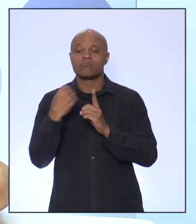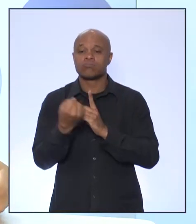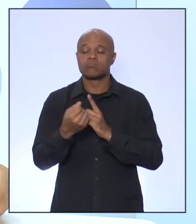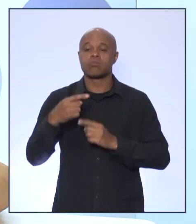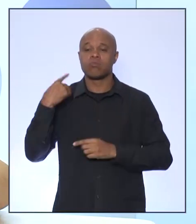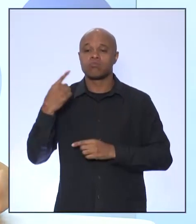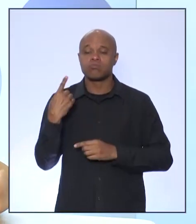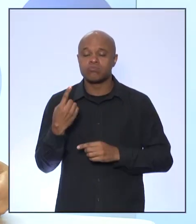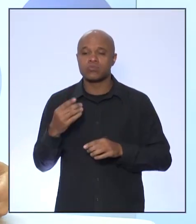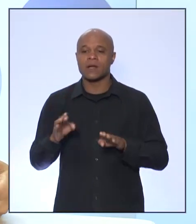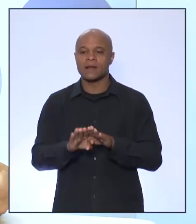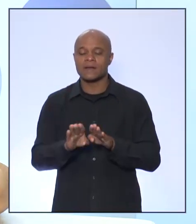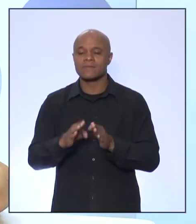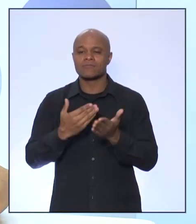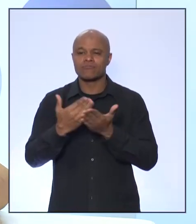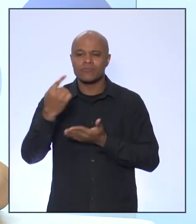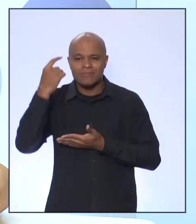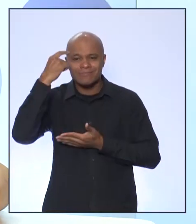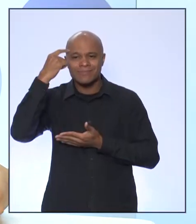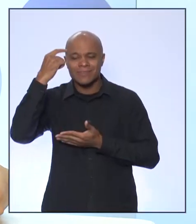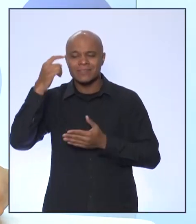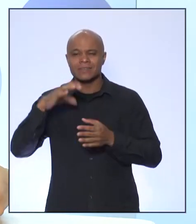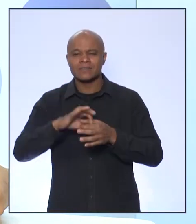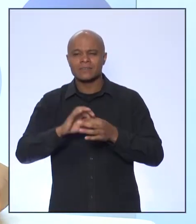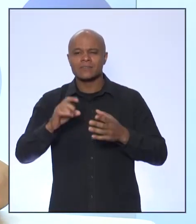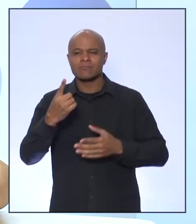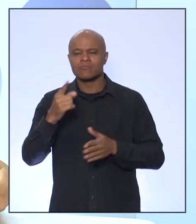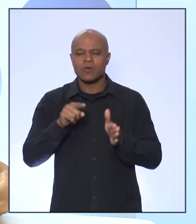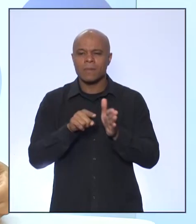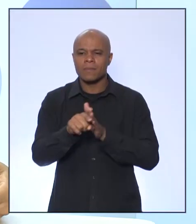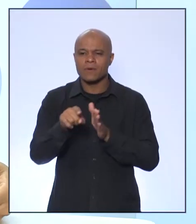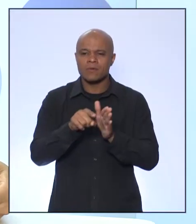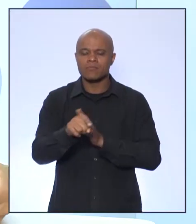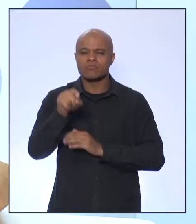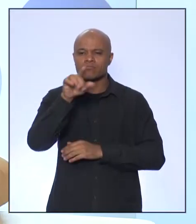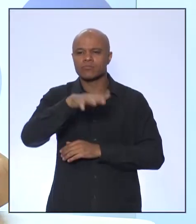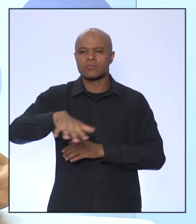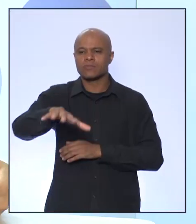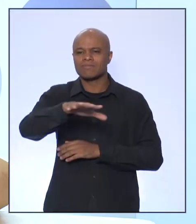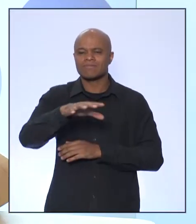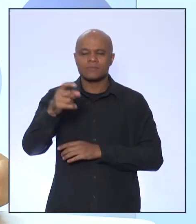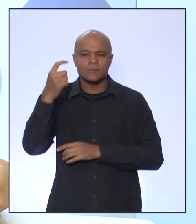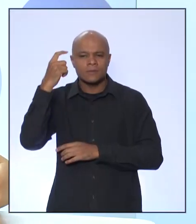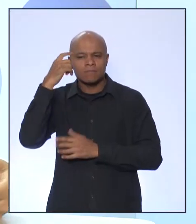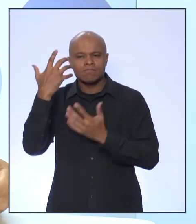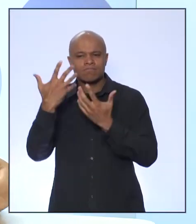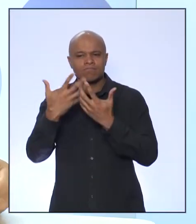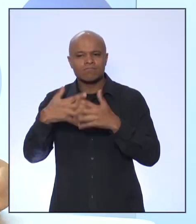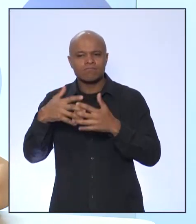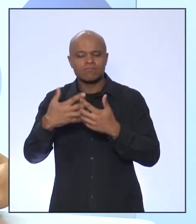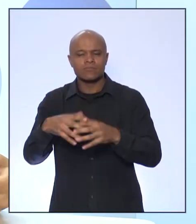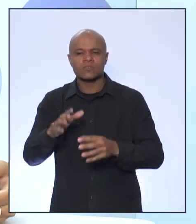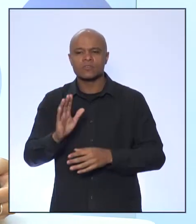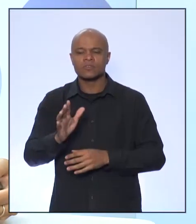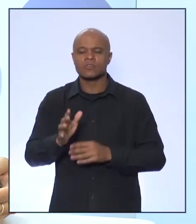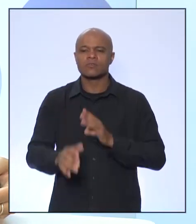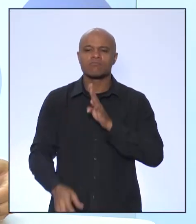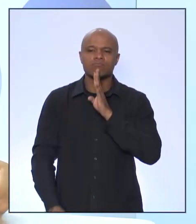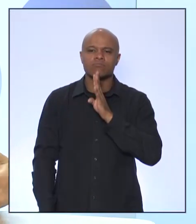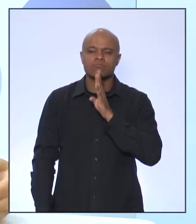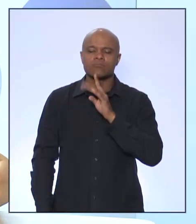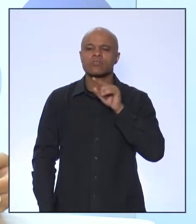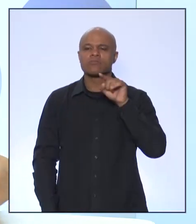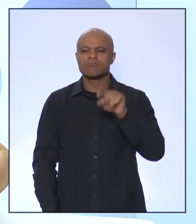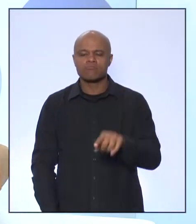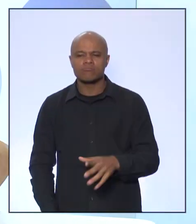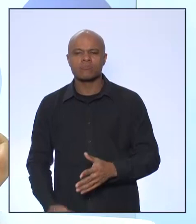A partir desse pensamento, eu vou deixar uma questão para que vocês reflitam. Vocês já conhecem, já têm algum conhecimento sobre iluminismo.